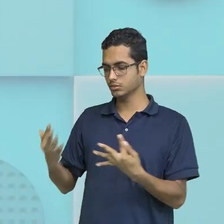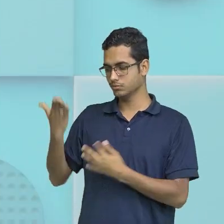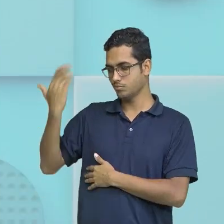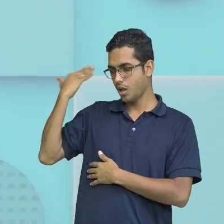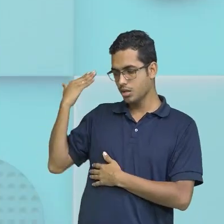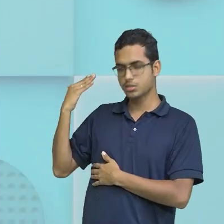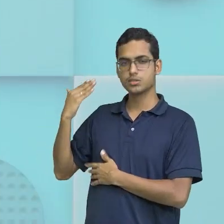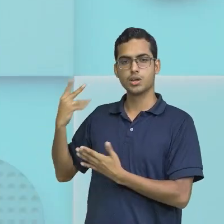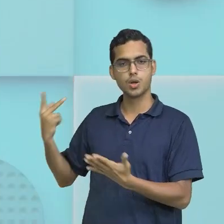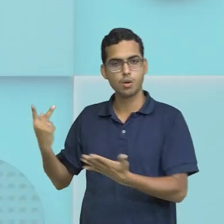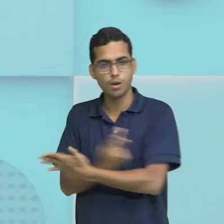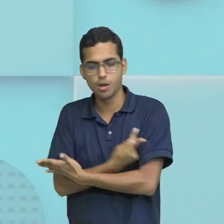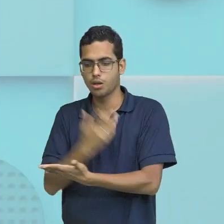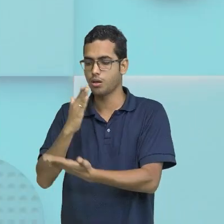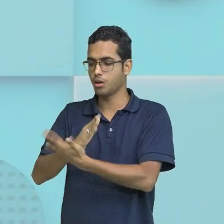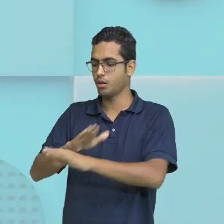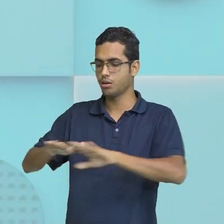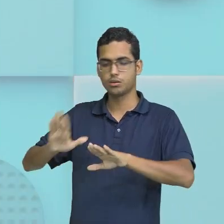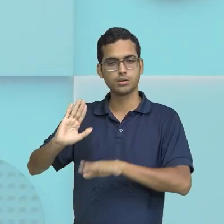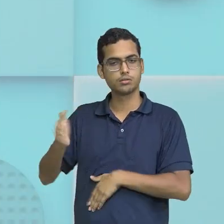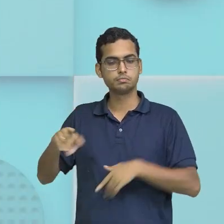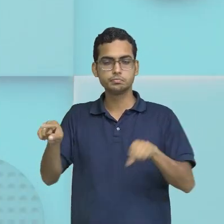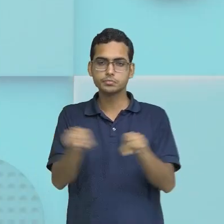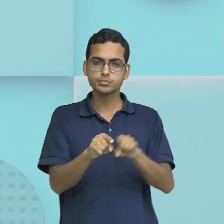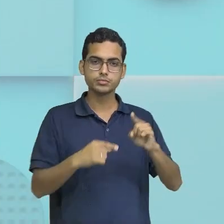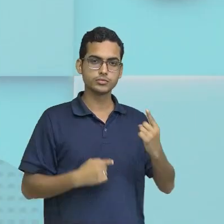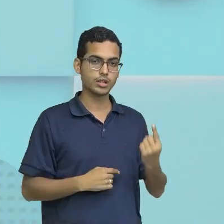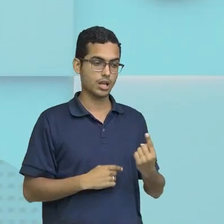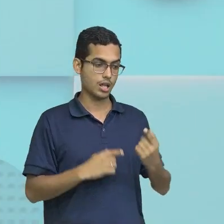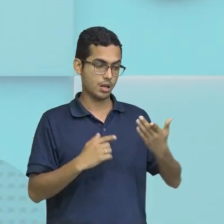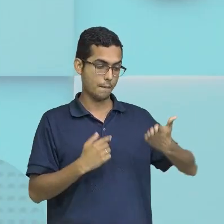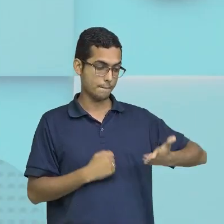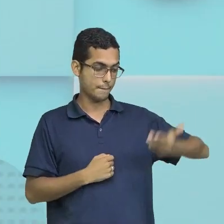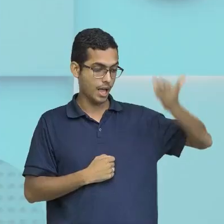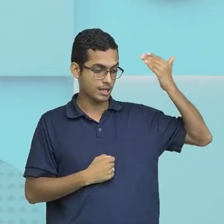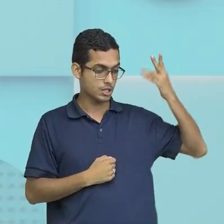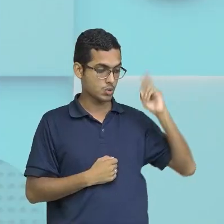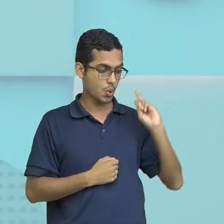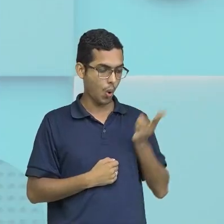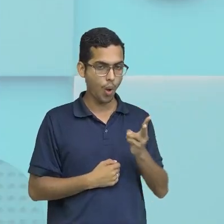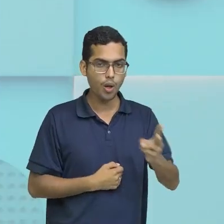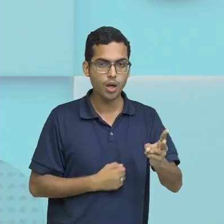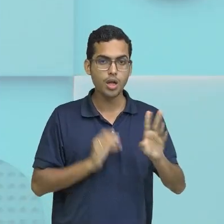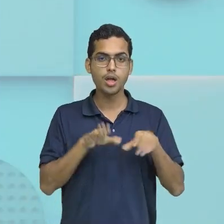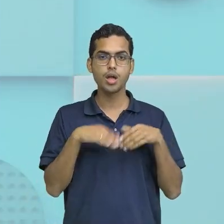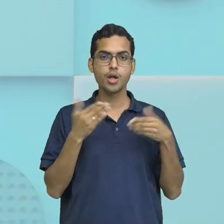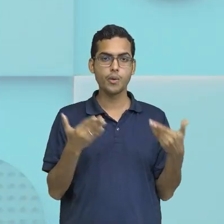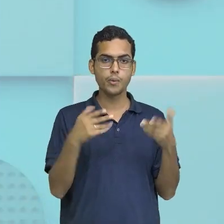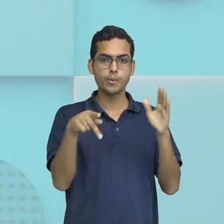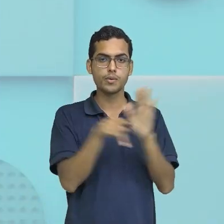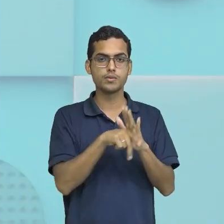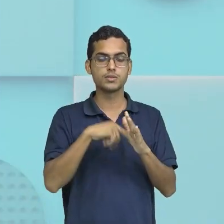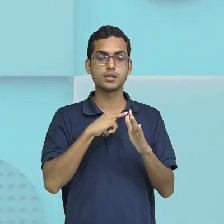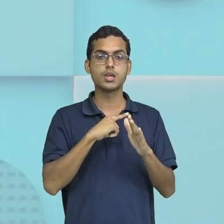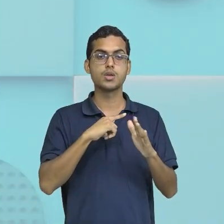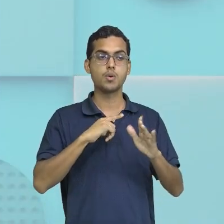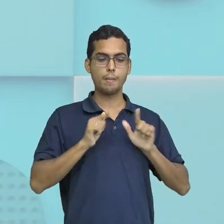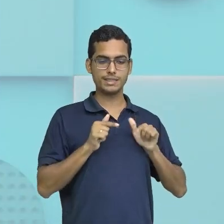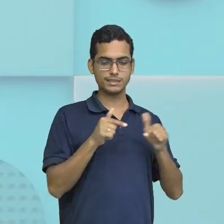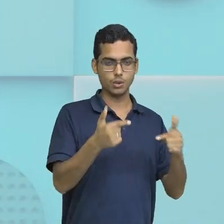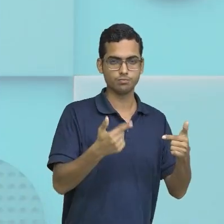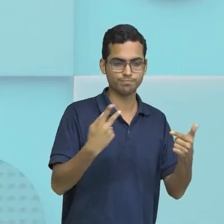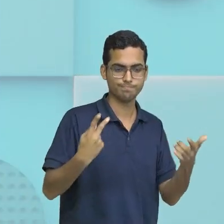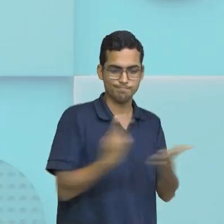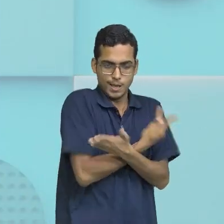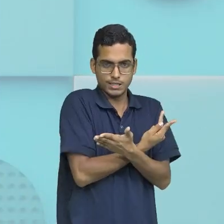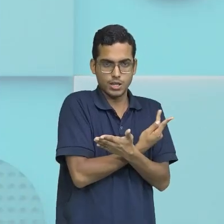certinho. Com relação ao past continuous, é uma ação que ocorreu dentro de uma outra situação do passado. E aí